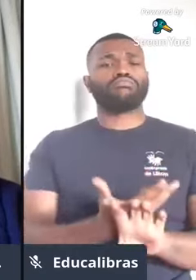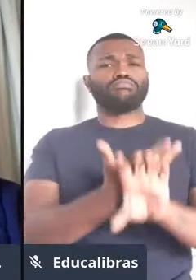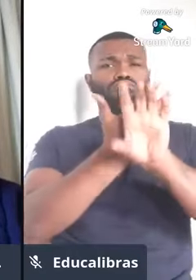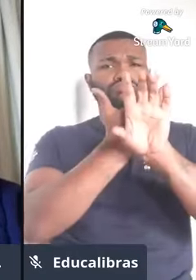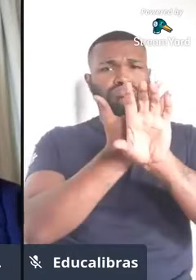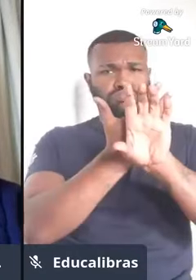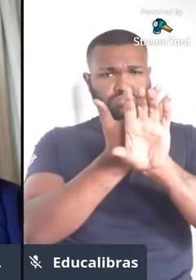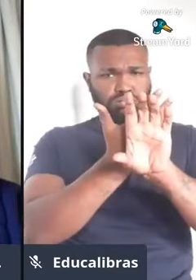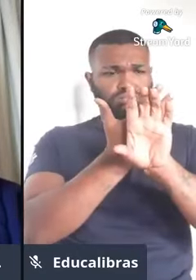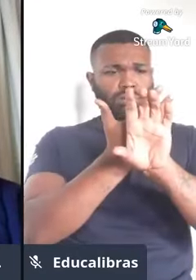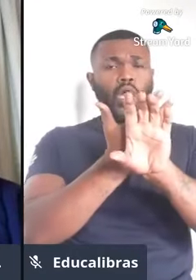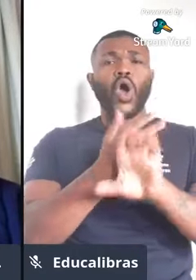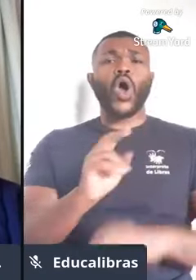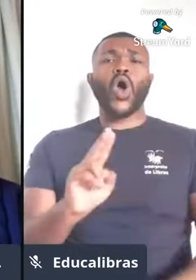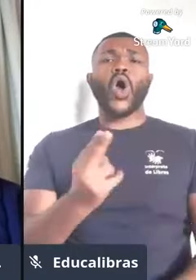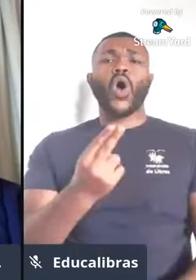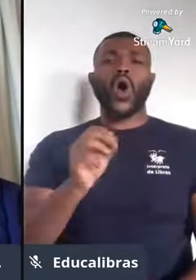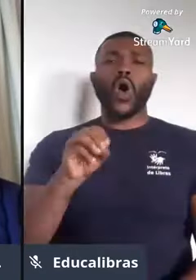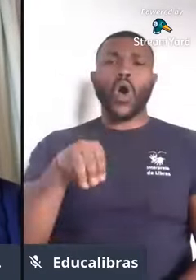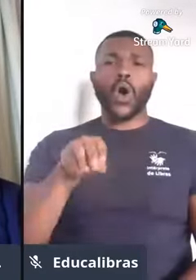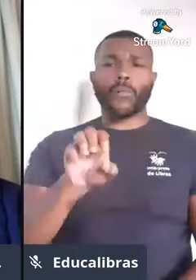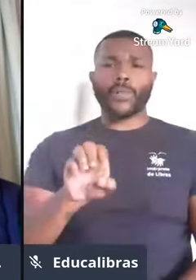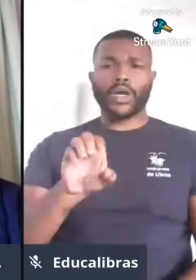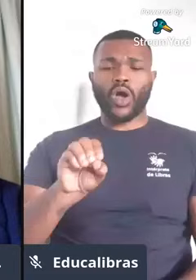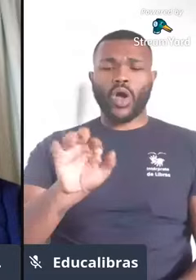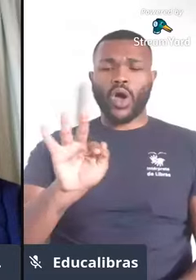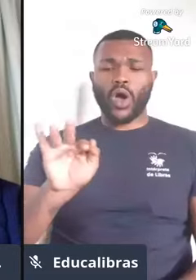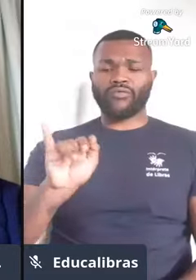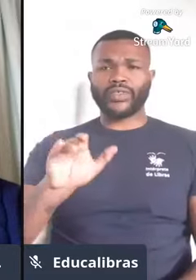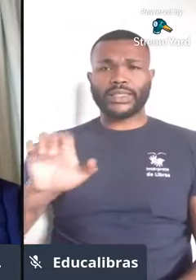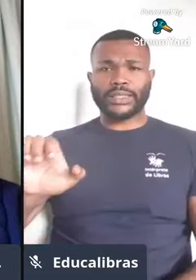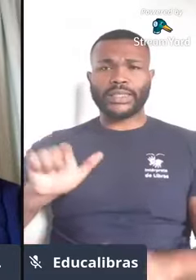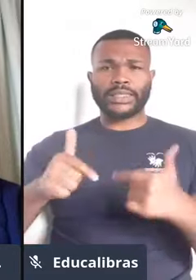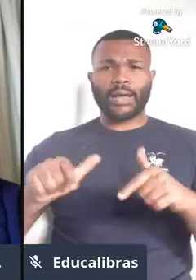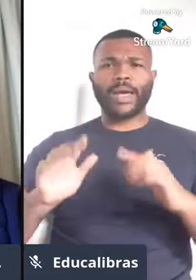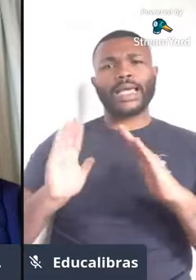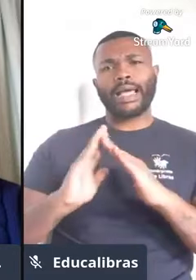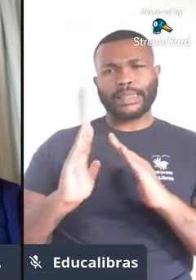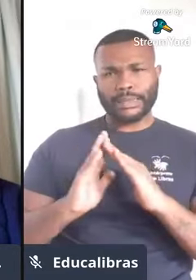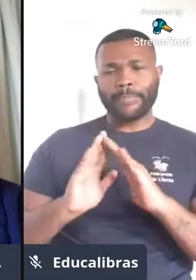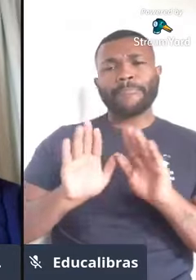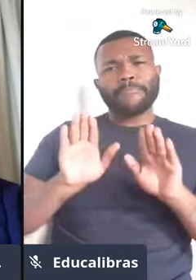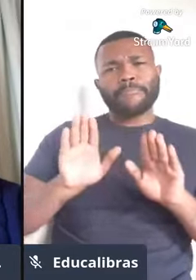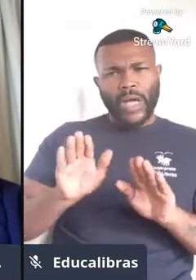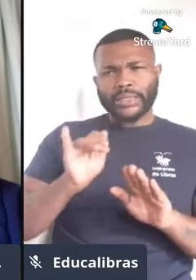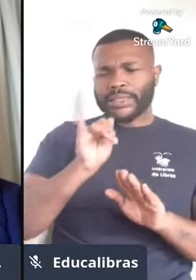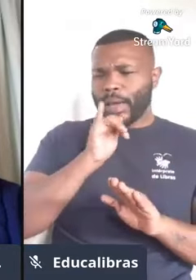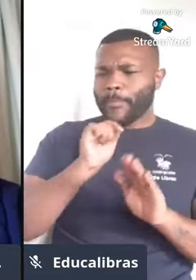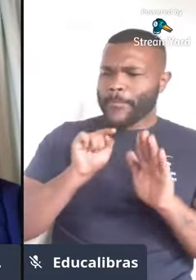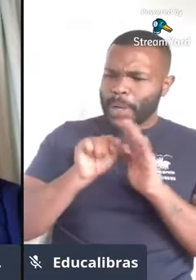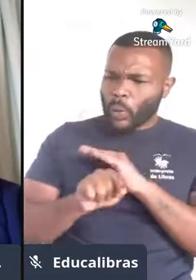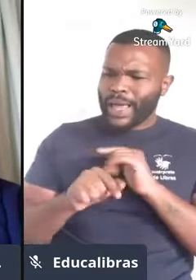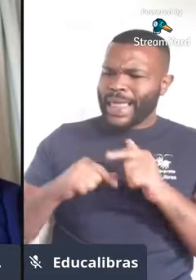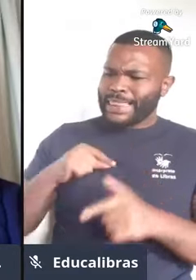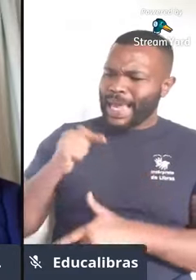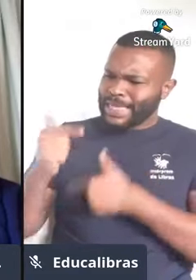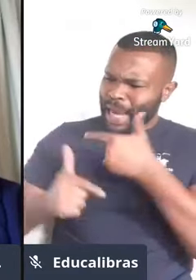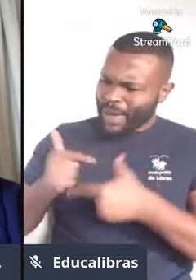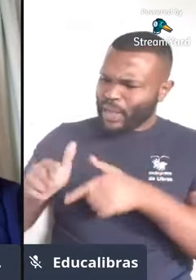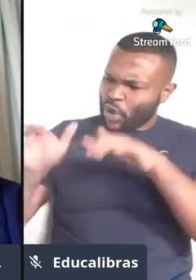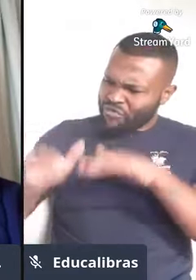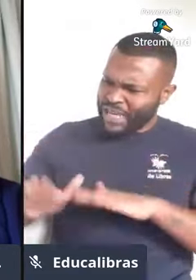home office, a primeira pergunta que eu faço é: há outros trabalhadores nesta condição? Se a resposta for sim,